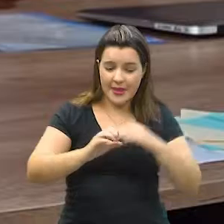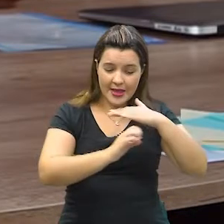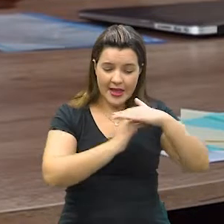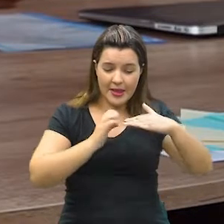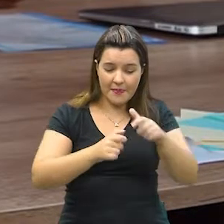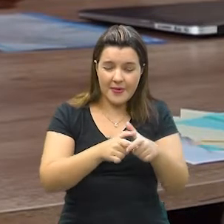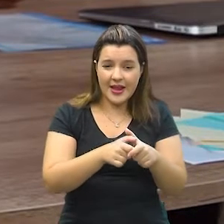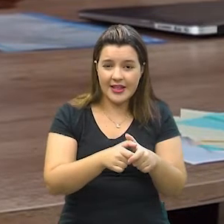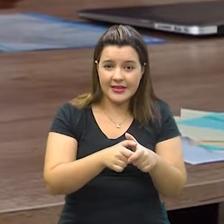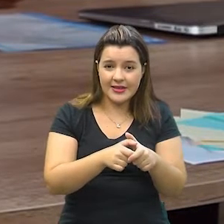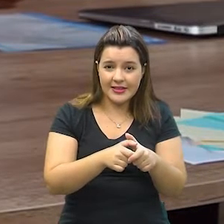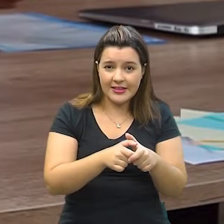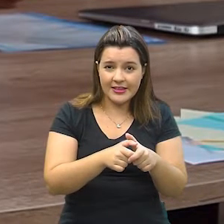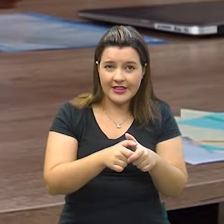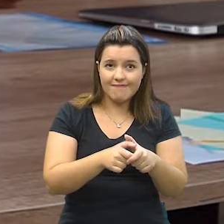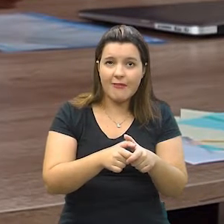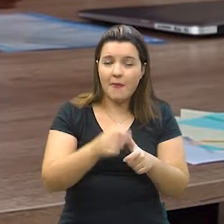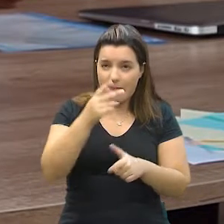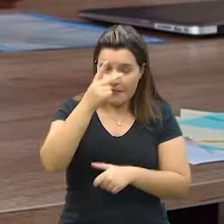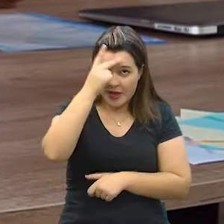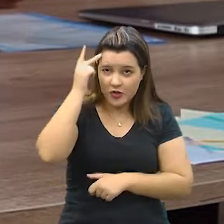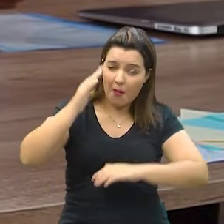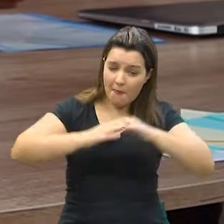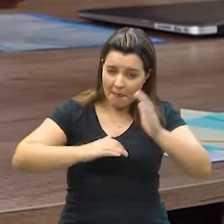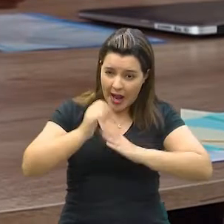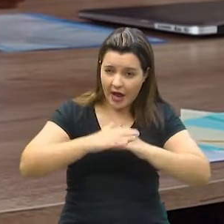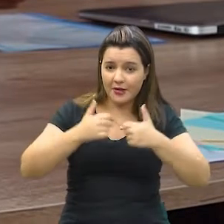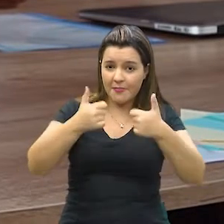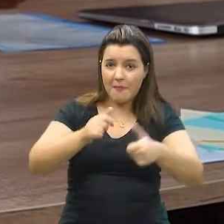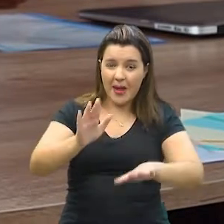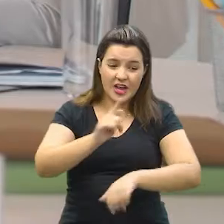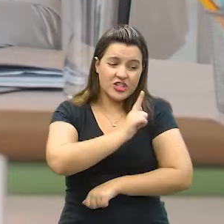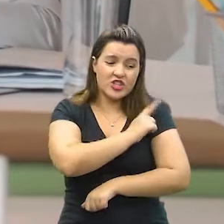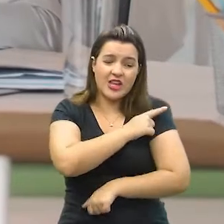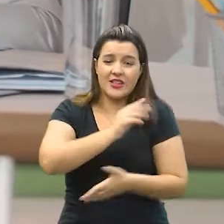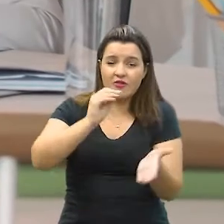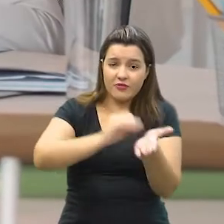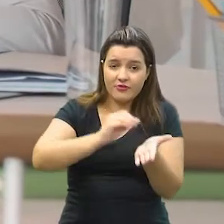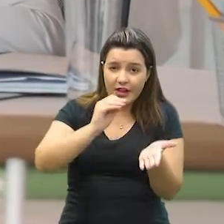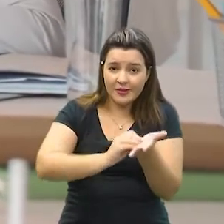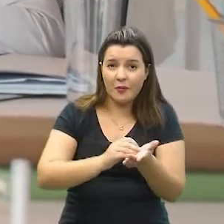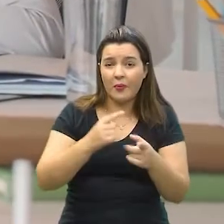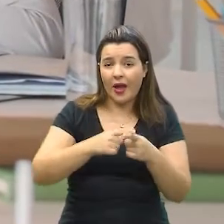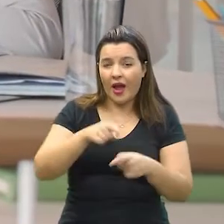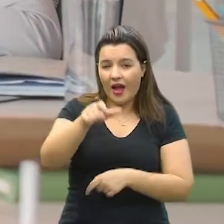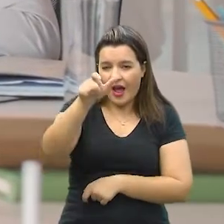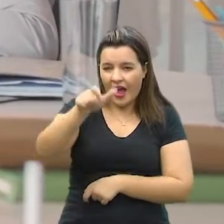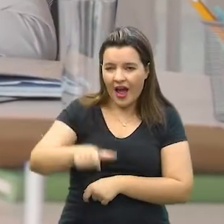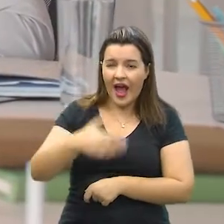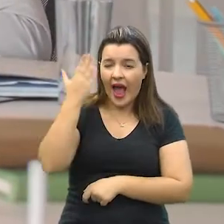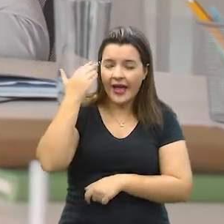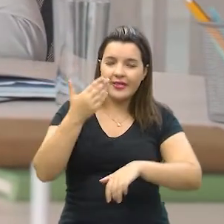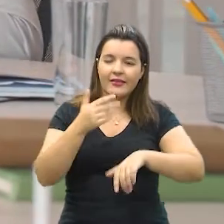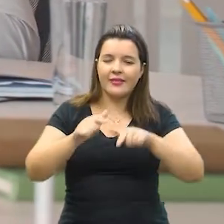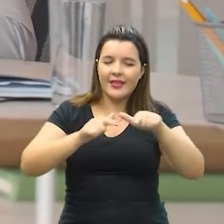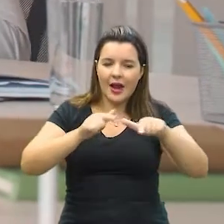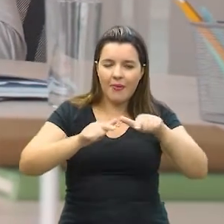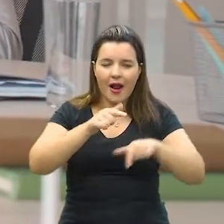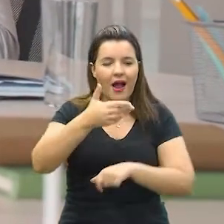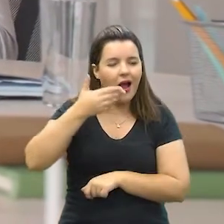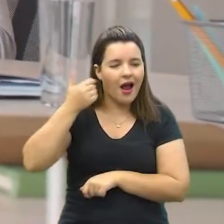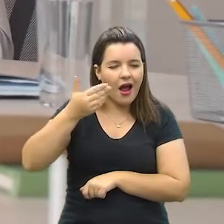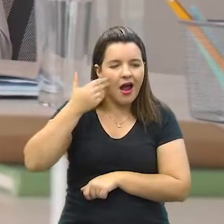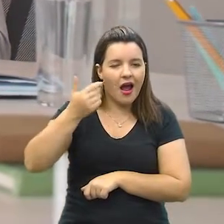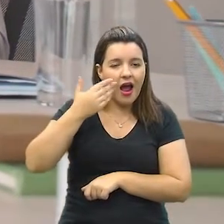muito por técnicos e não por gestores, né? Então vamos lá, são profissionais que geralmente trabalhavam na área e